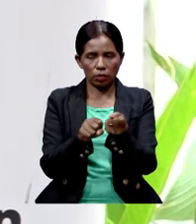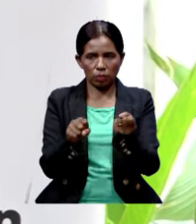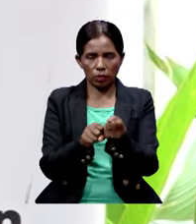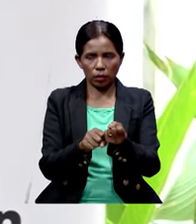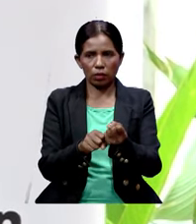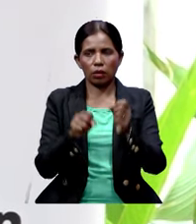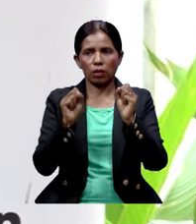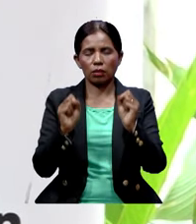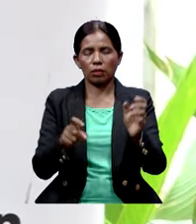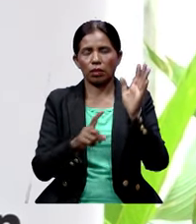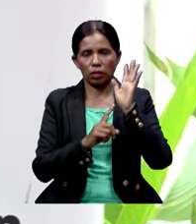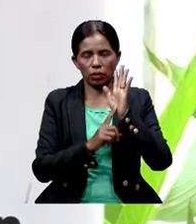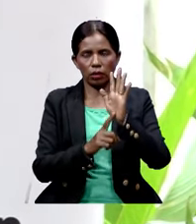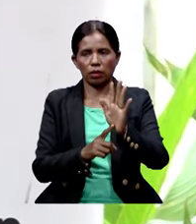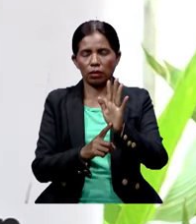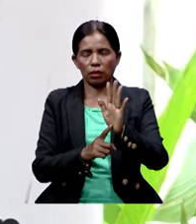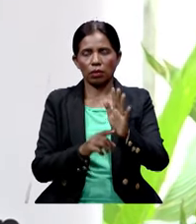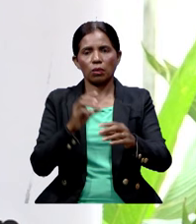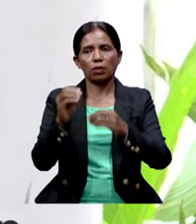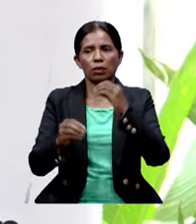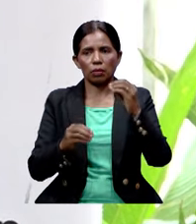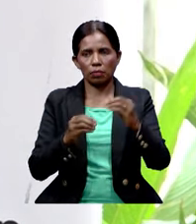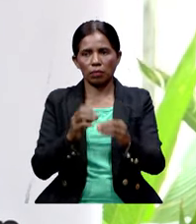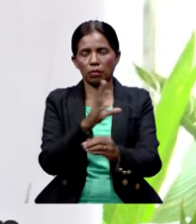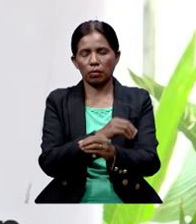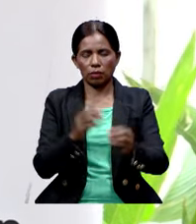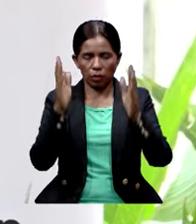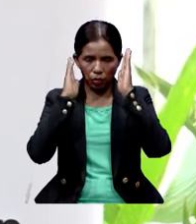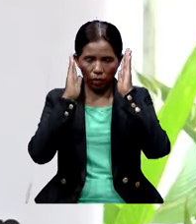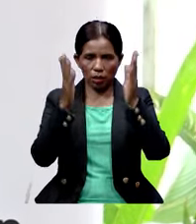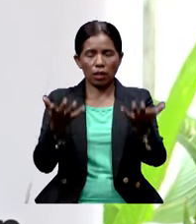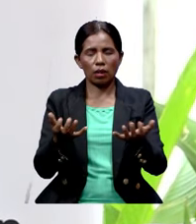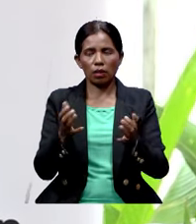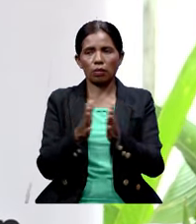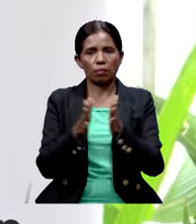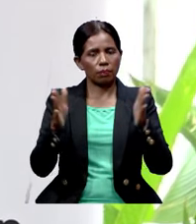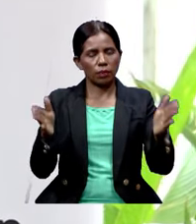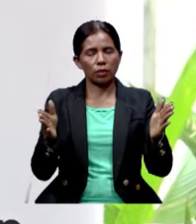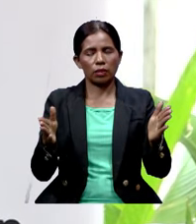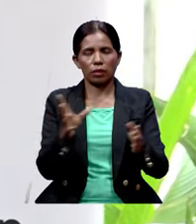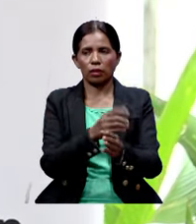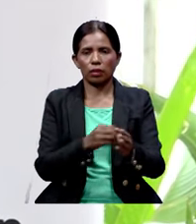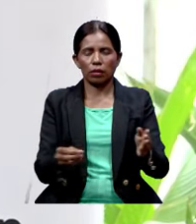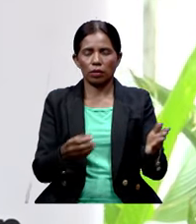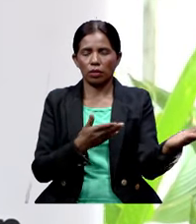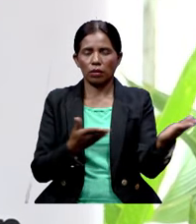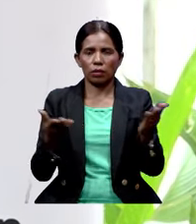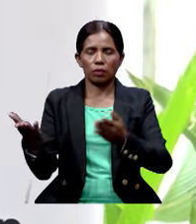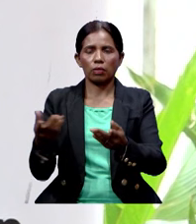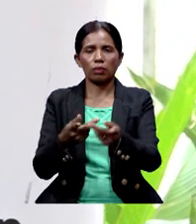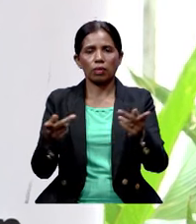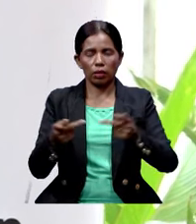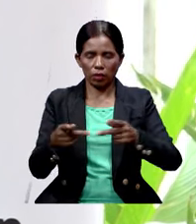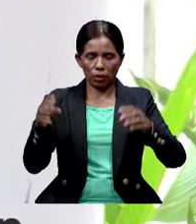hoti aplica nebe refleta iminia entusiasmo poti meriori ambiente educacional